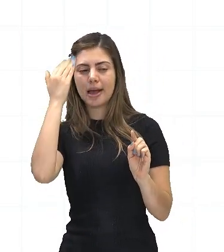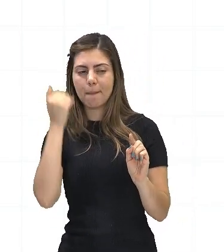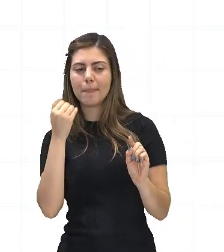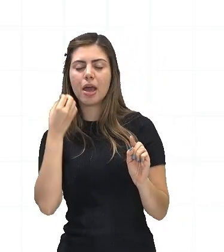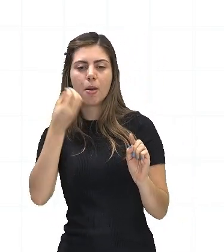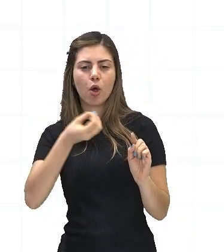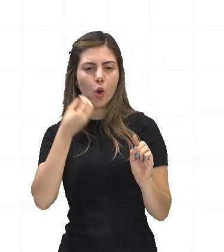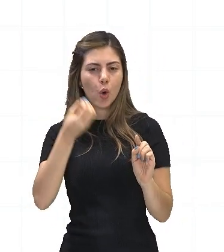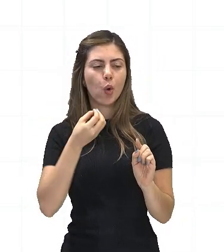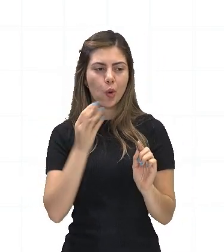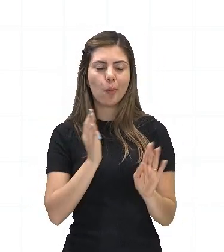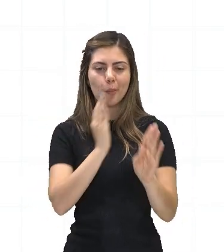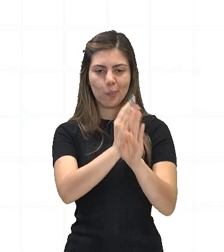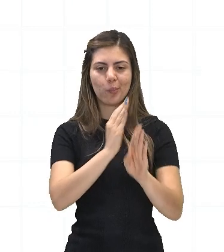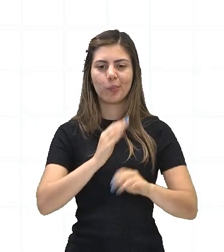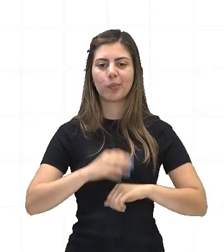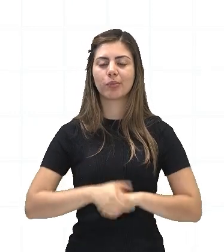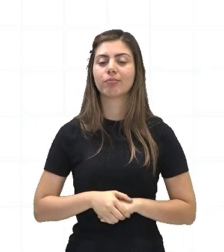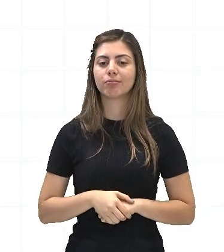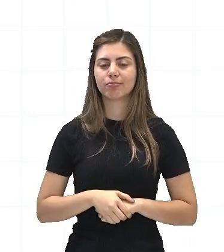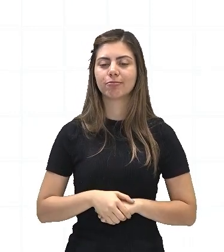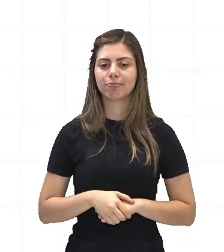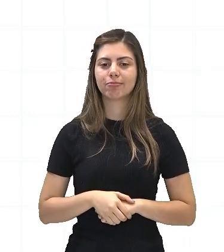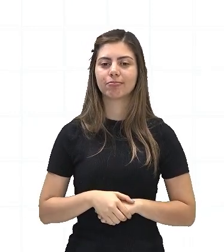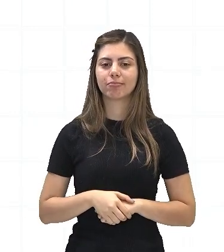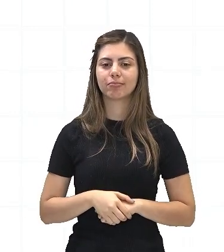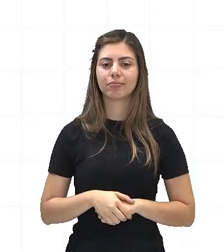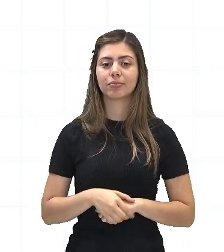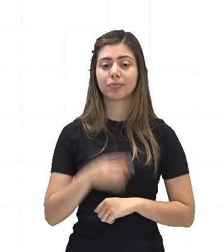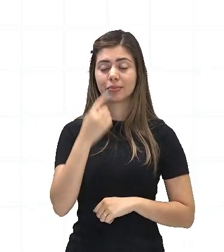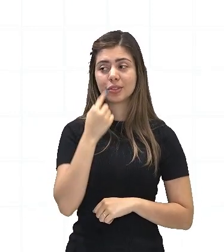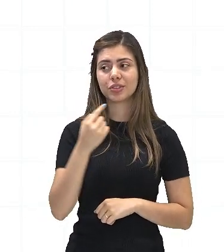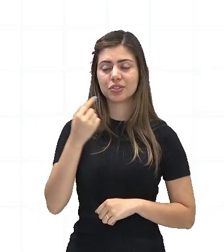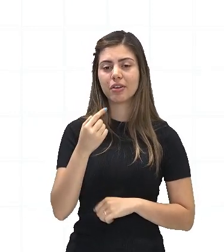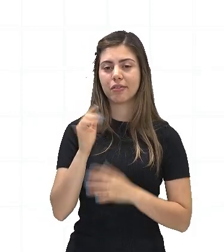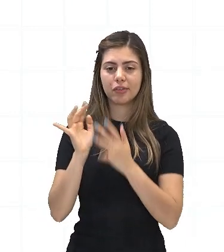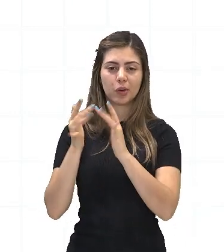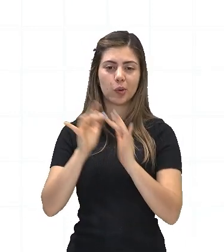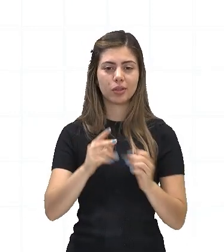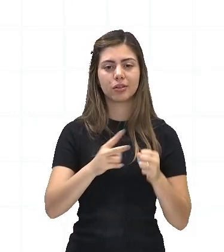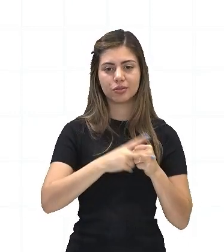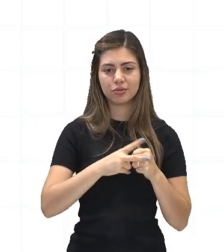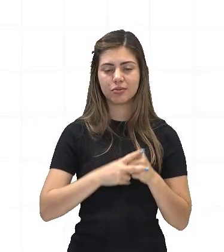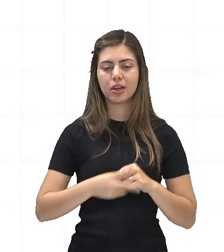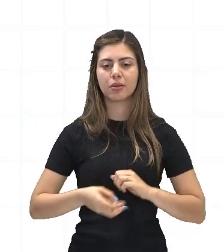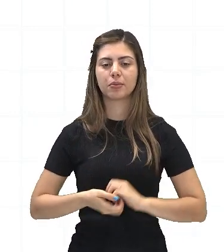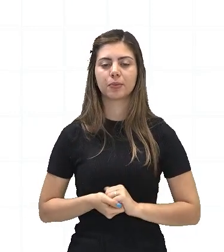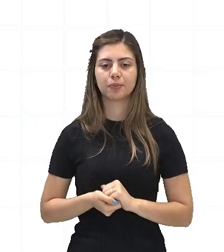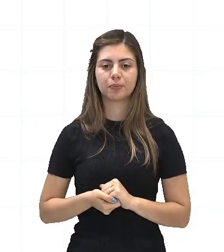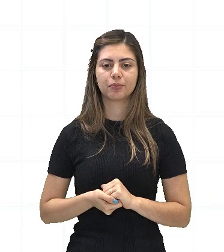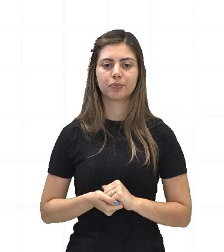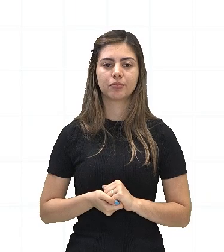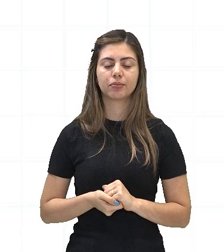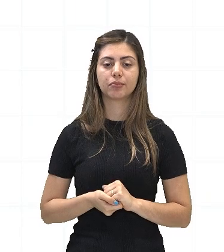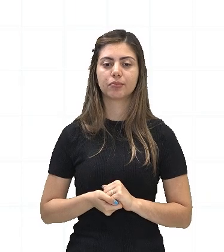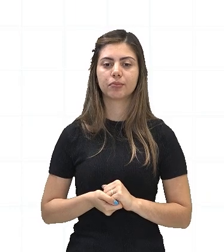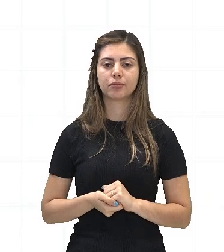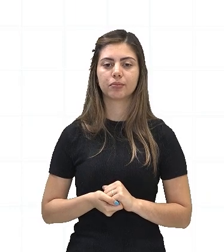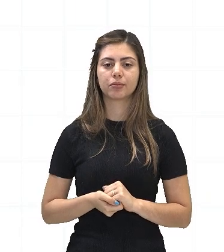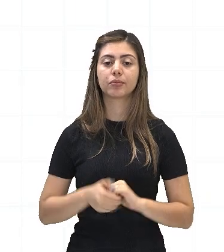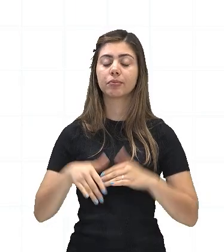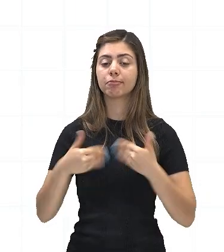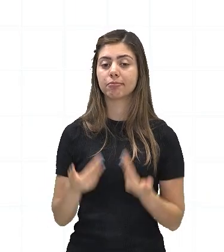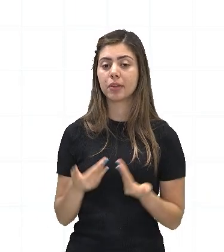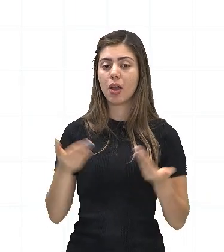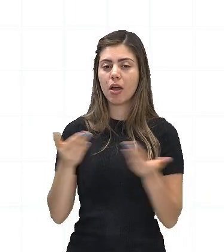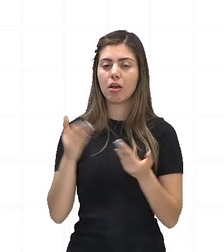quê? Identificável, definido por meio da terminação verbal, ok? Agora eu vou mostrar para vocês que essa forma